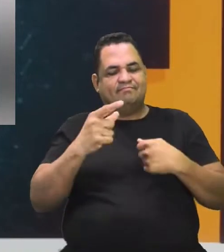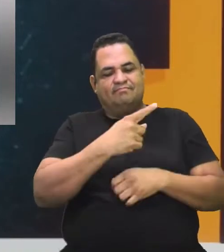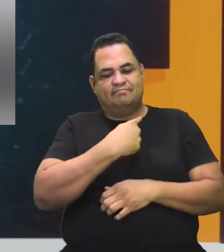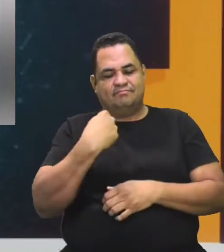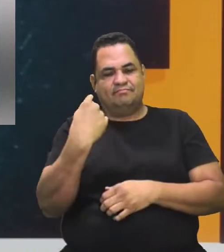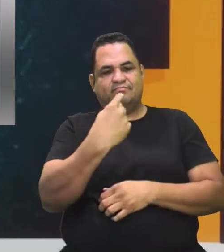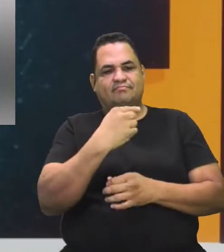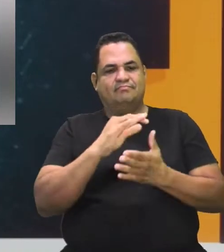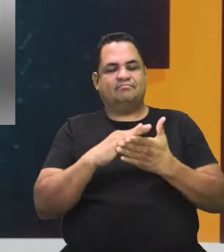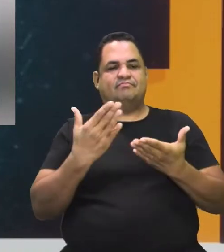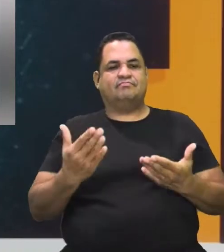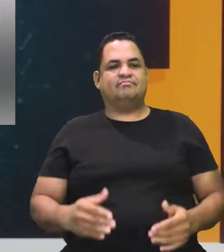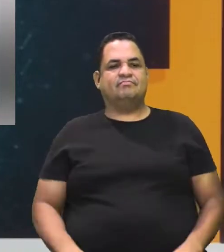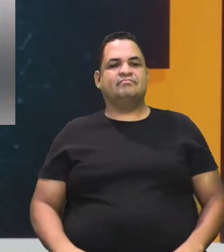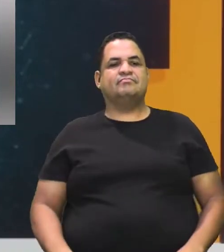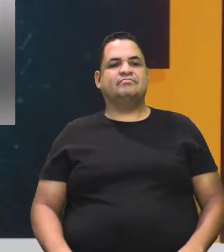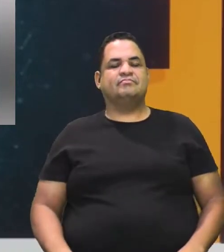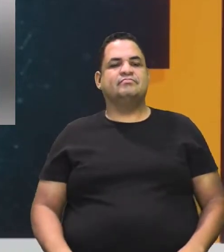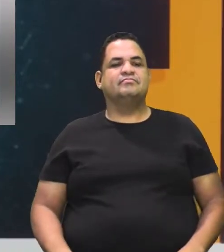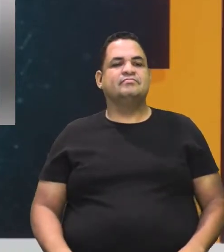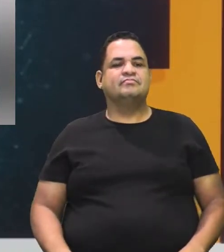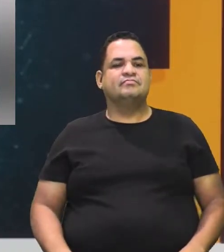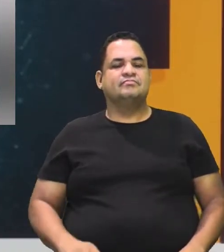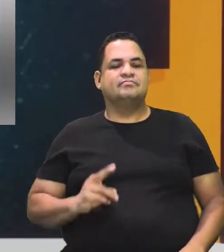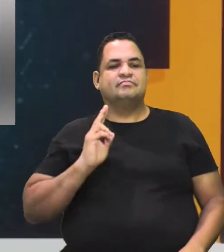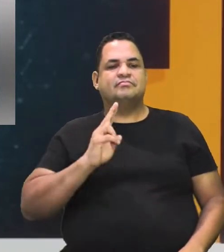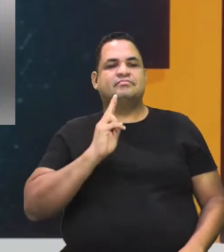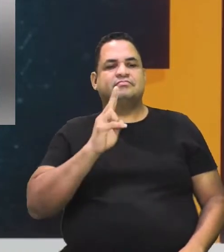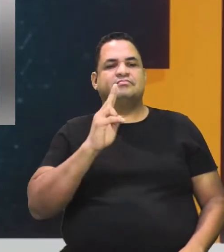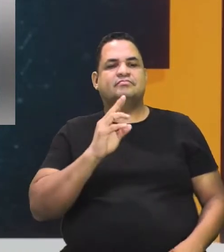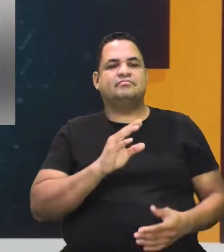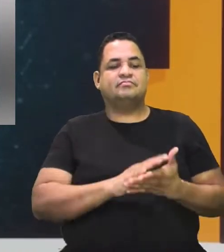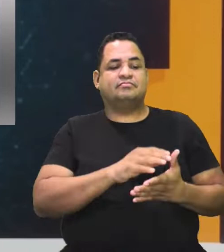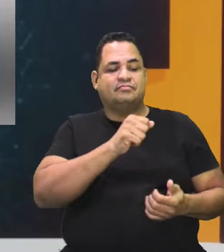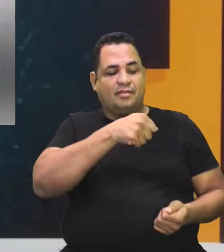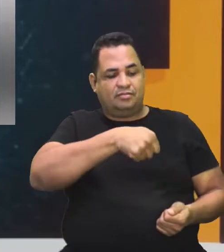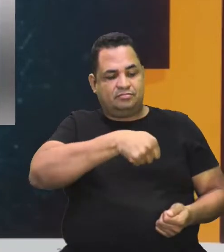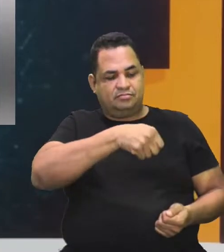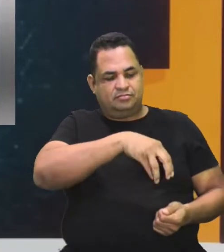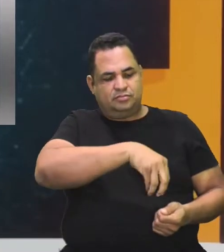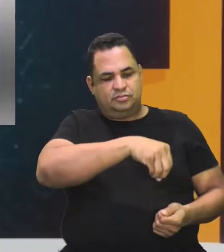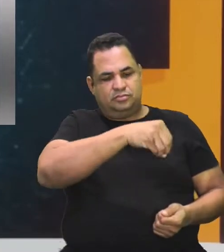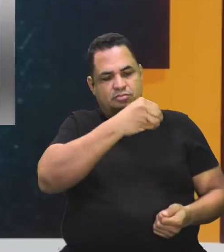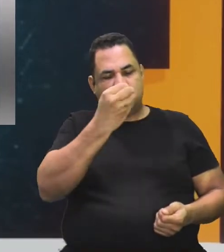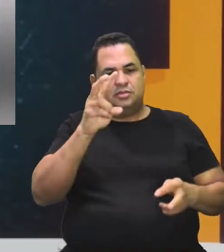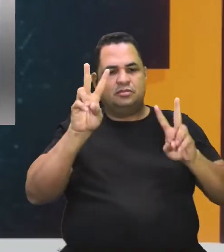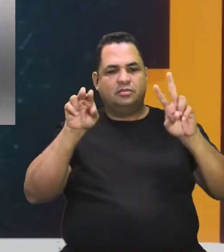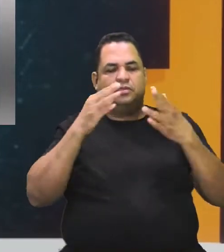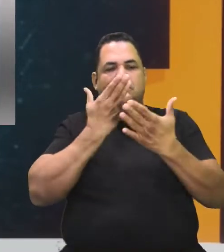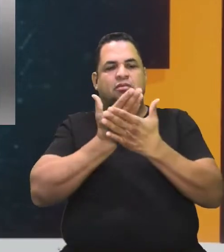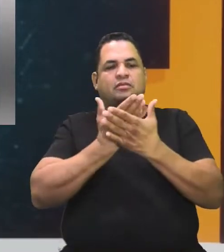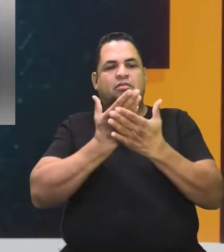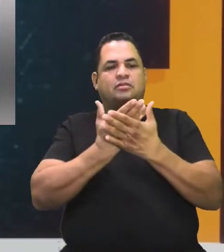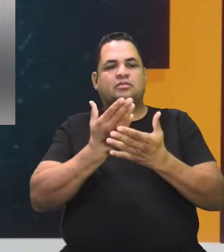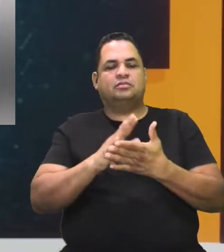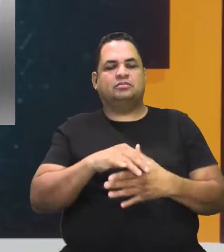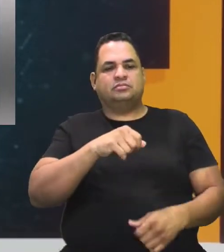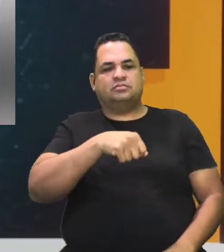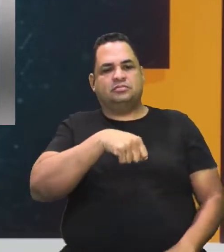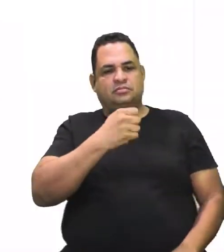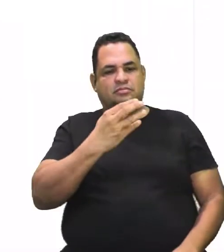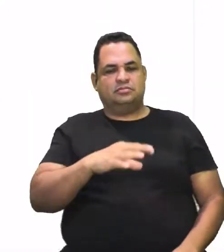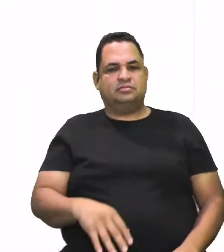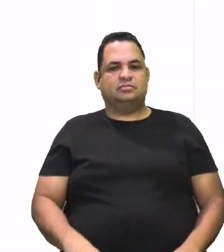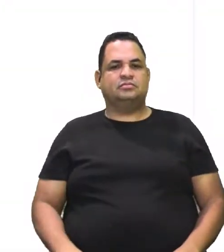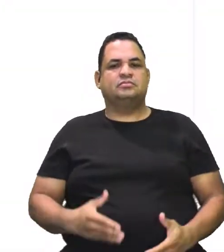aqui à disposição, como sempre. Certinho? Certo. Continuando, então, vamos tirar da cartola aí o assunto da aula de hoje, o nosso mágico, olha